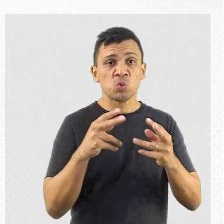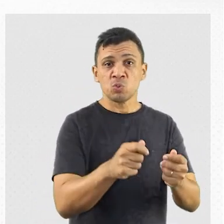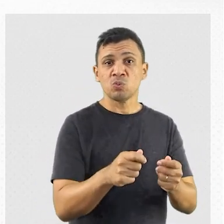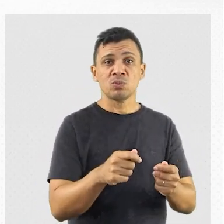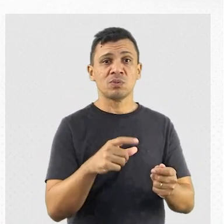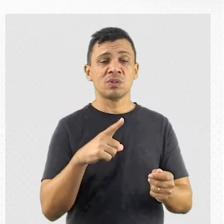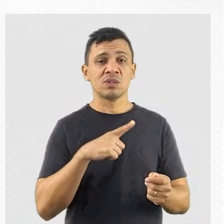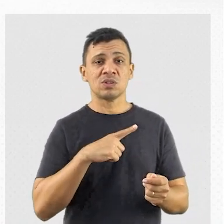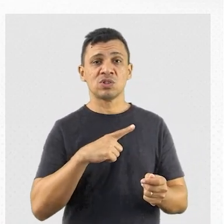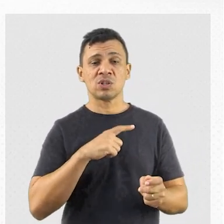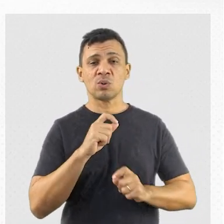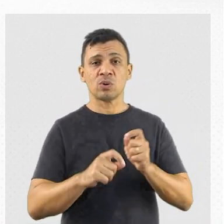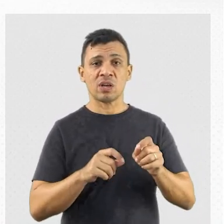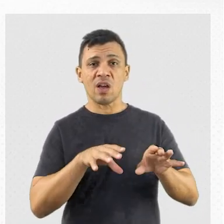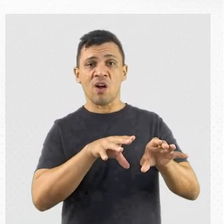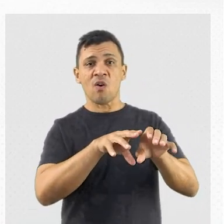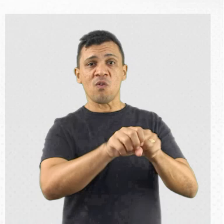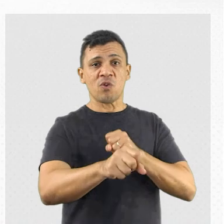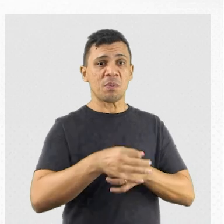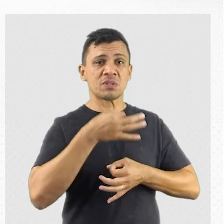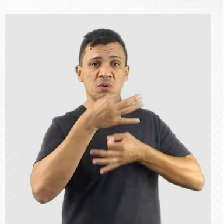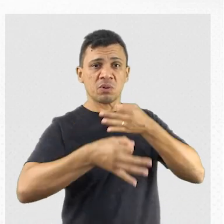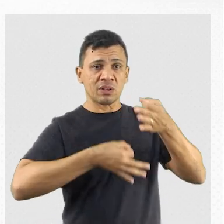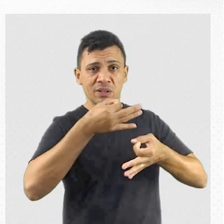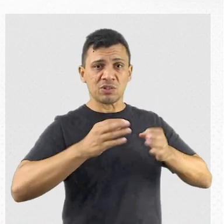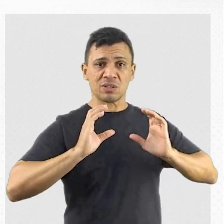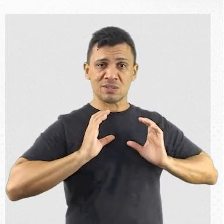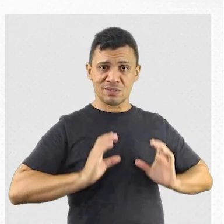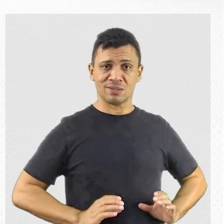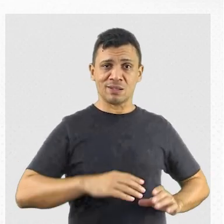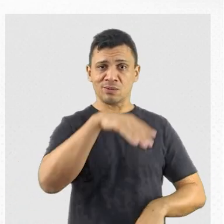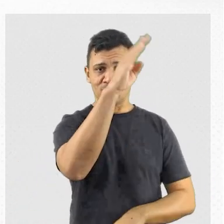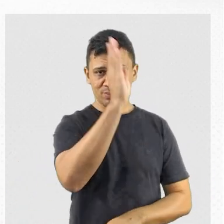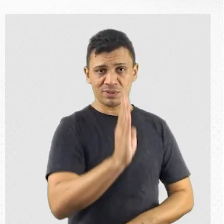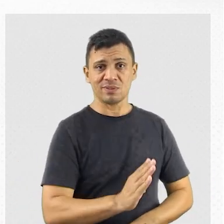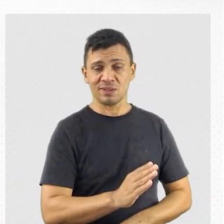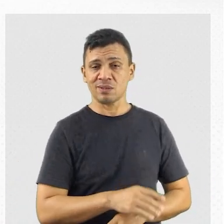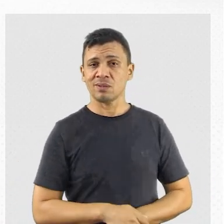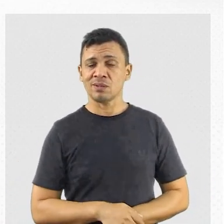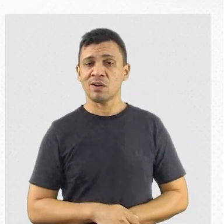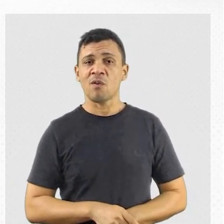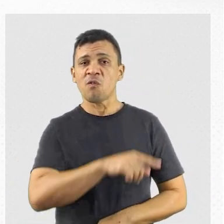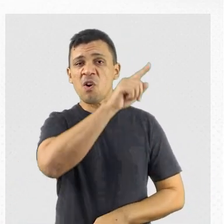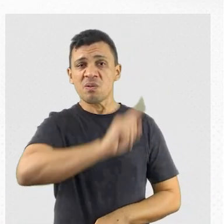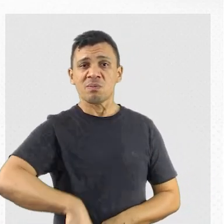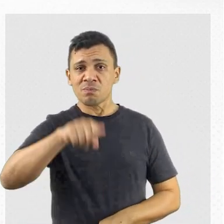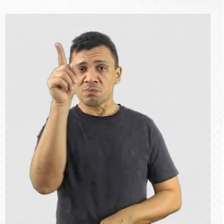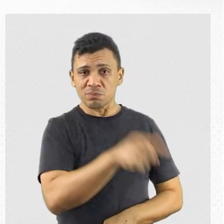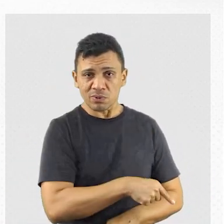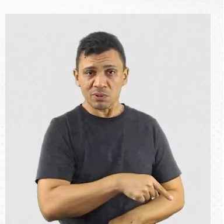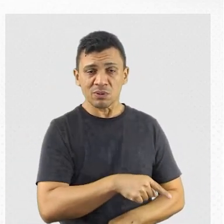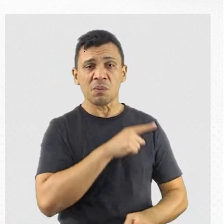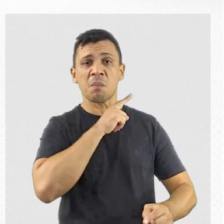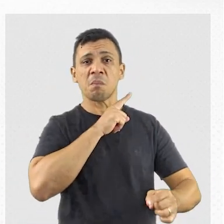intriga entre sociedade e indivíduo. Para ele está claro, é a sociedade que vai exercer um condicionamento, vai exercer uma